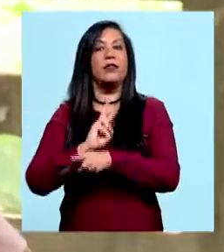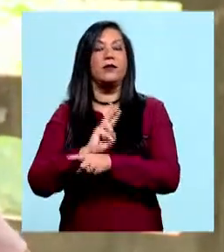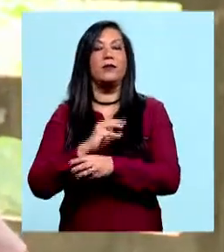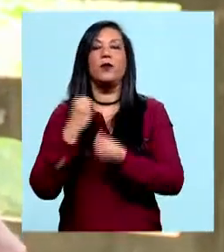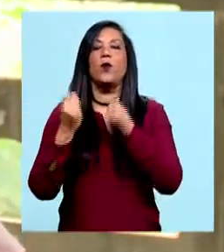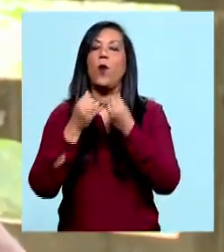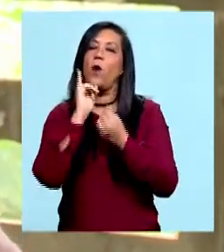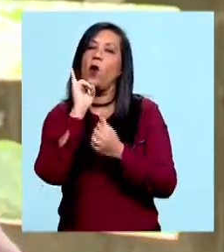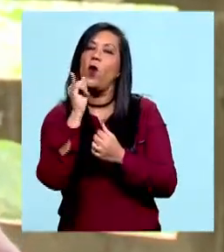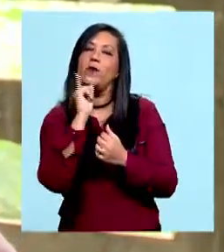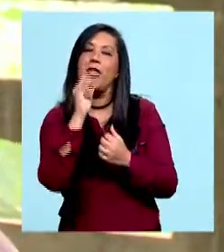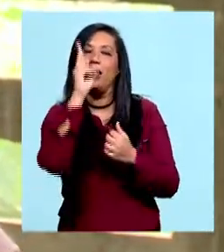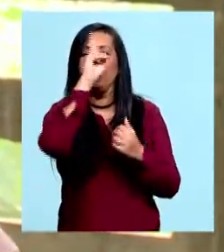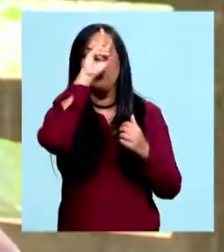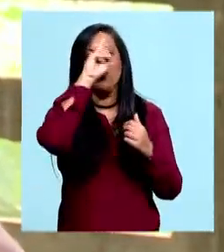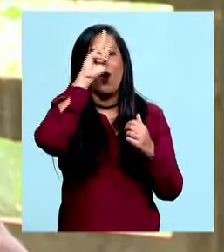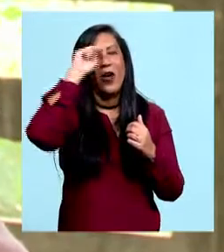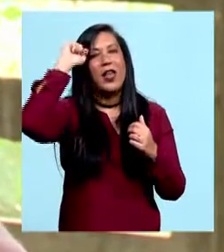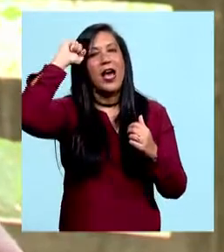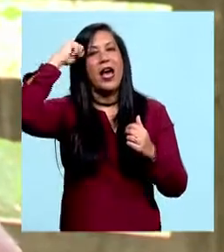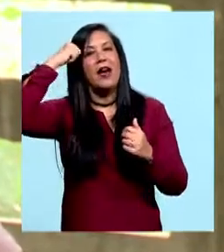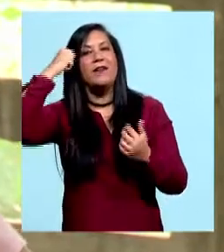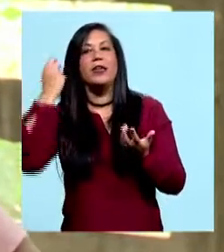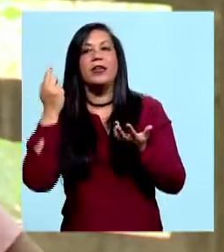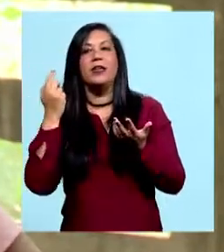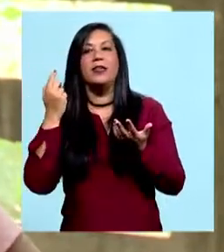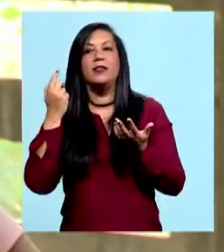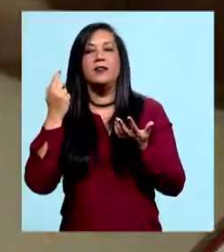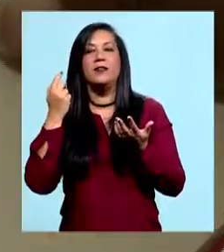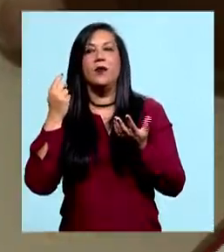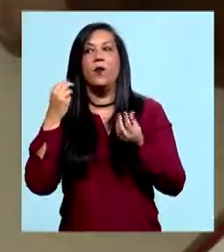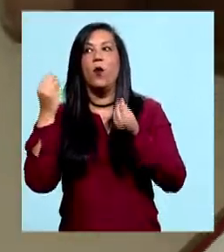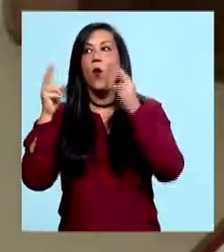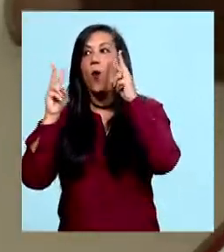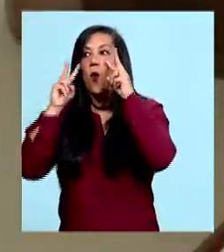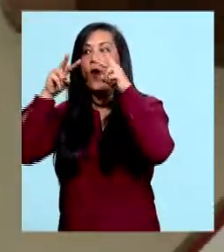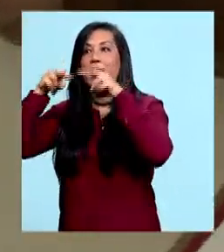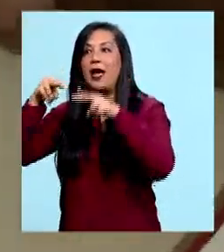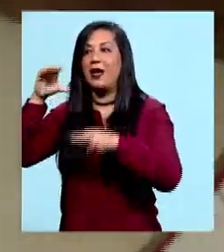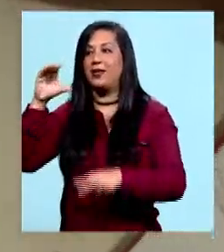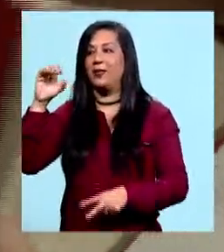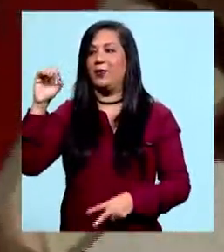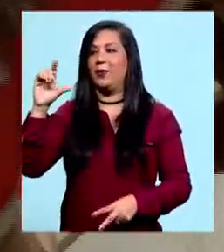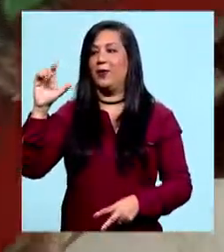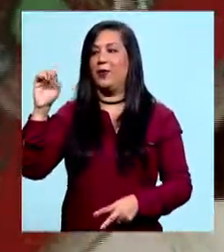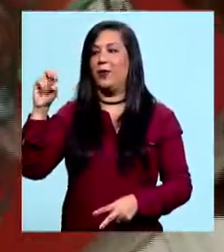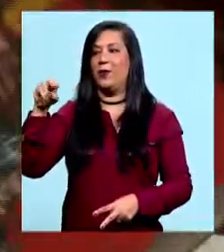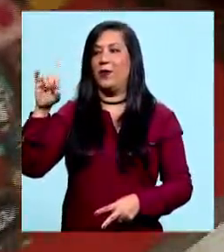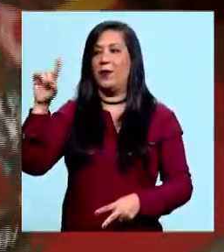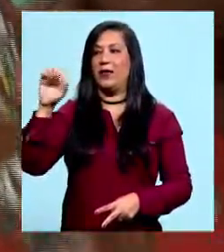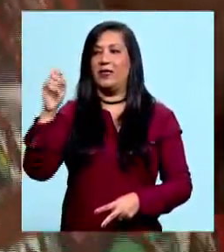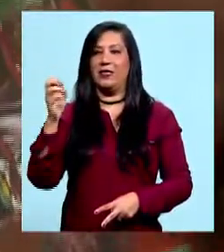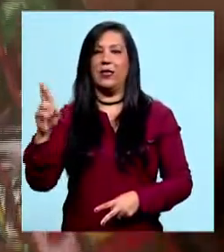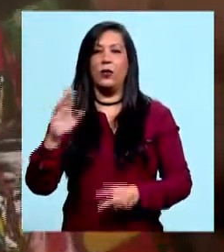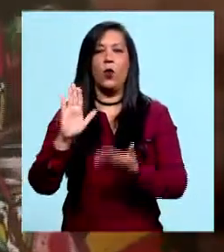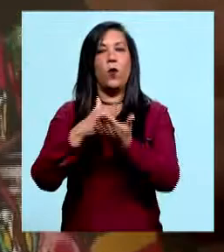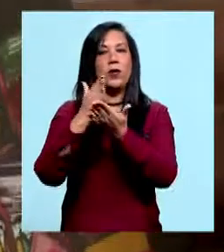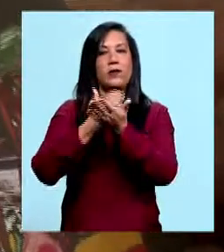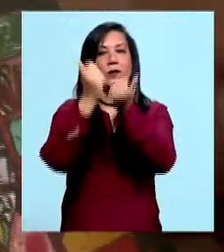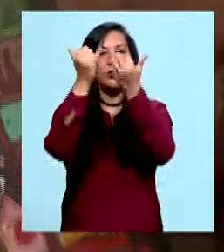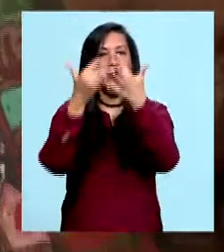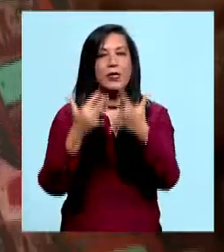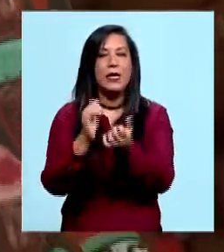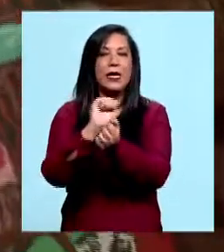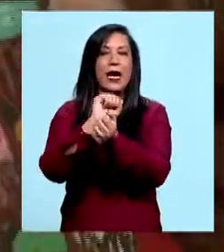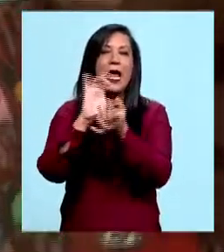histórias africanas sem esse olhar do colonizador? Então, neste livro eu falo sobre a liberdade